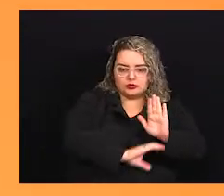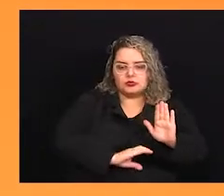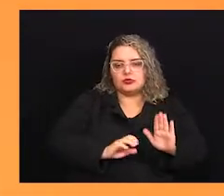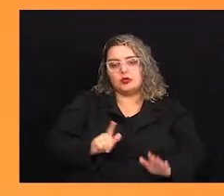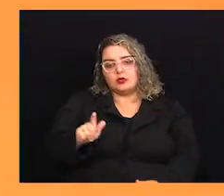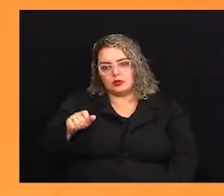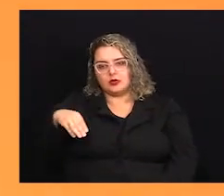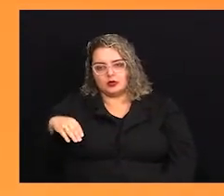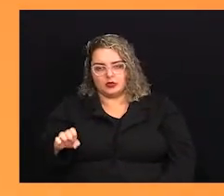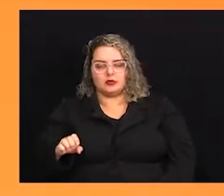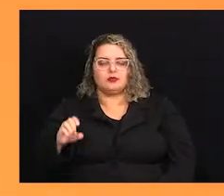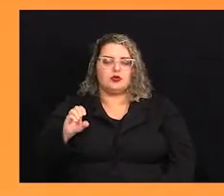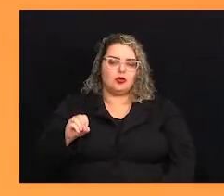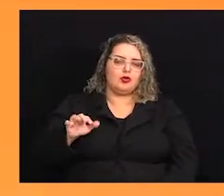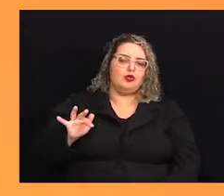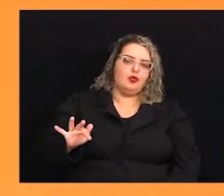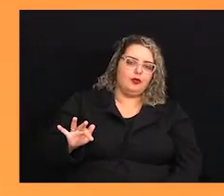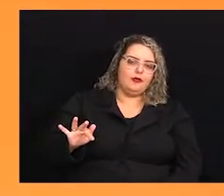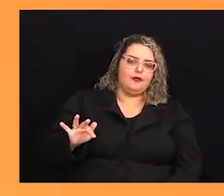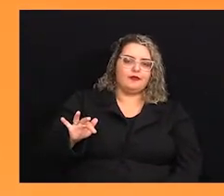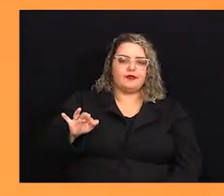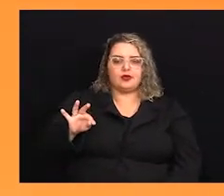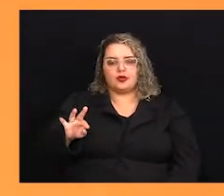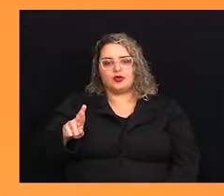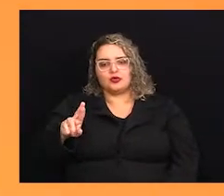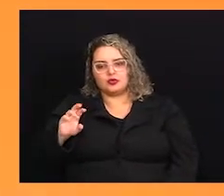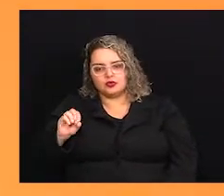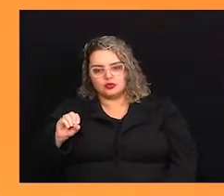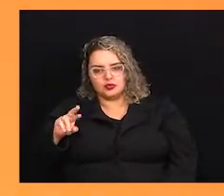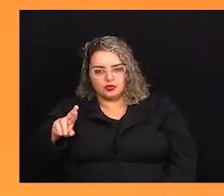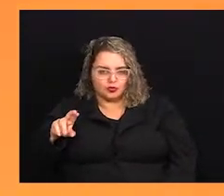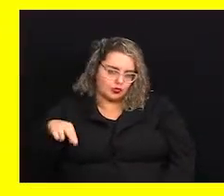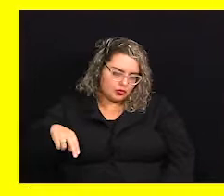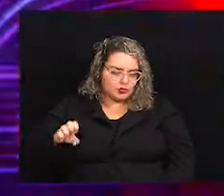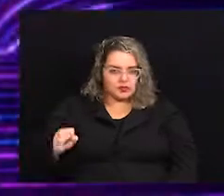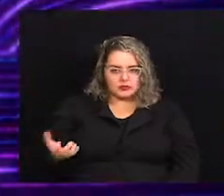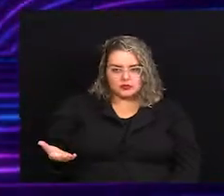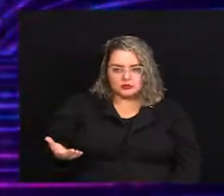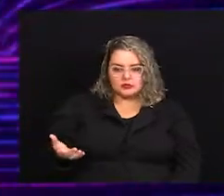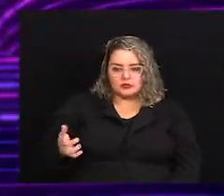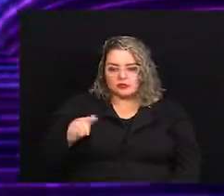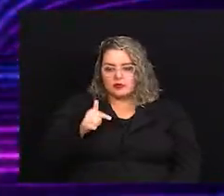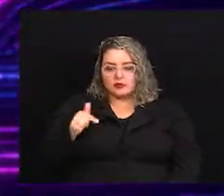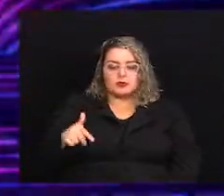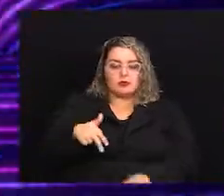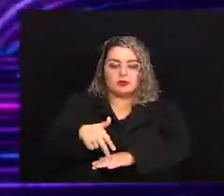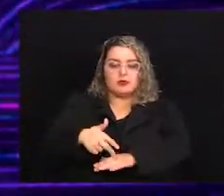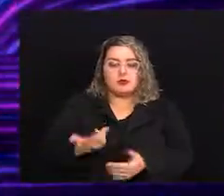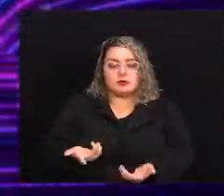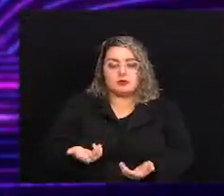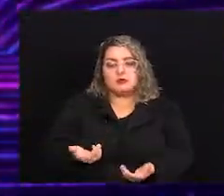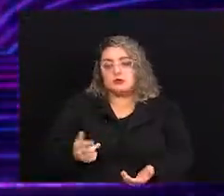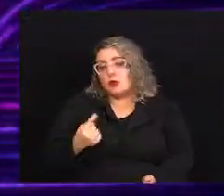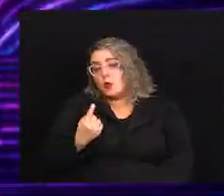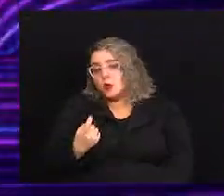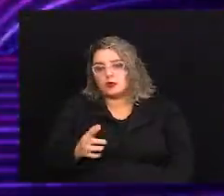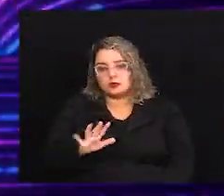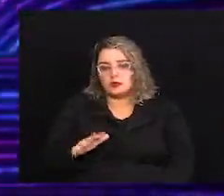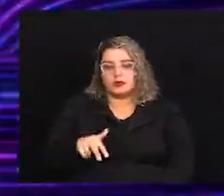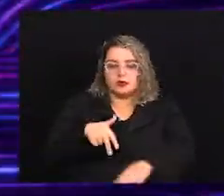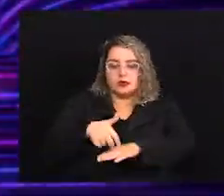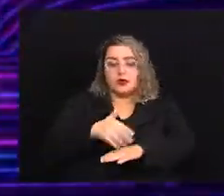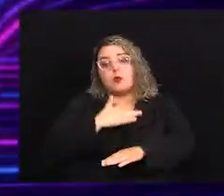Thrones foi muito, assim, impressionante nesse sentido, porque não é que não tenha protagonistas, mas os protagonistas